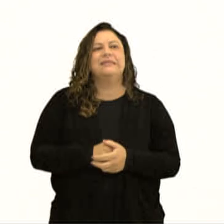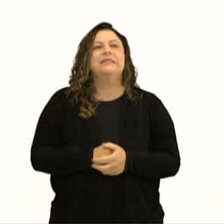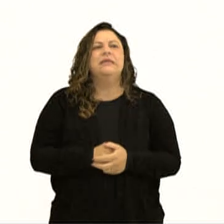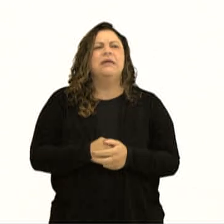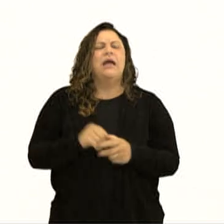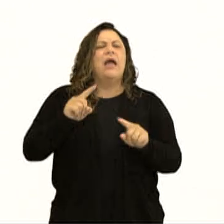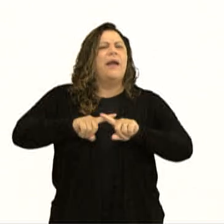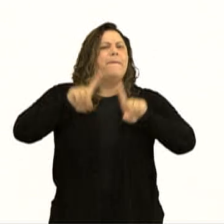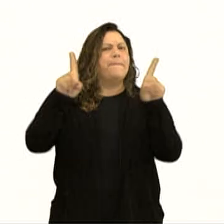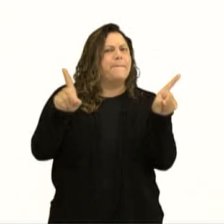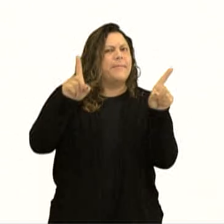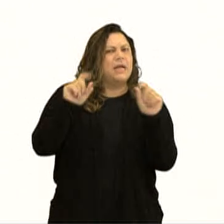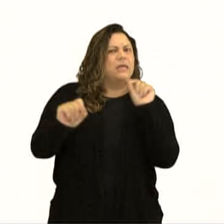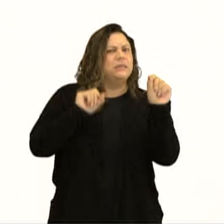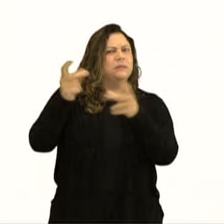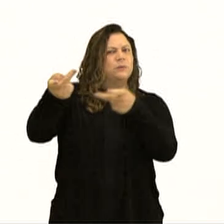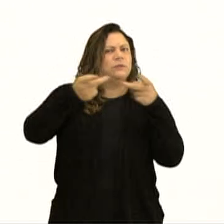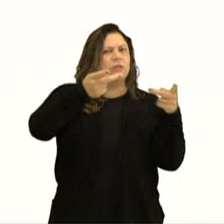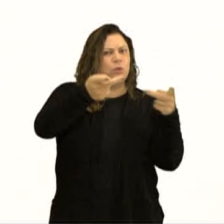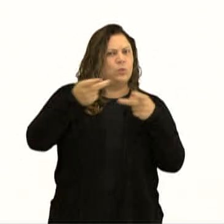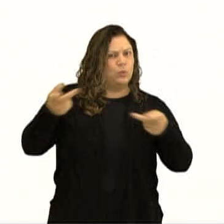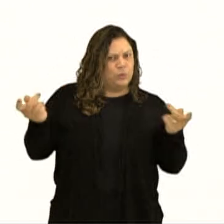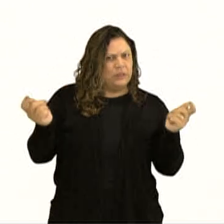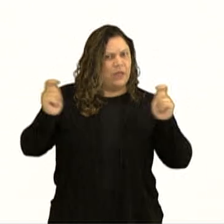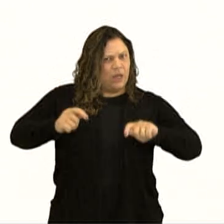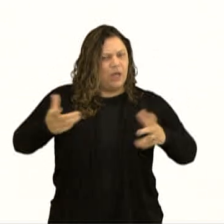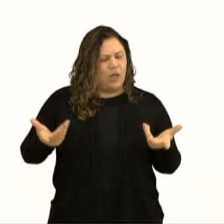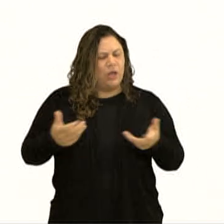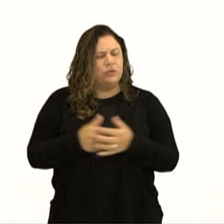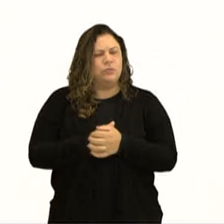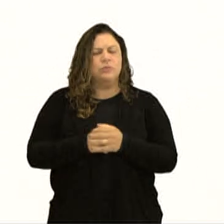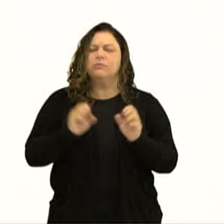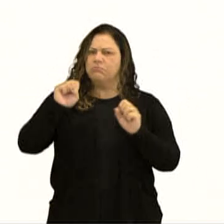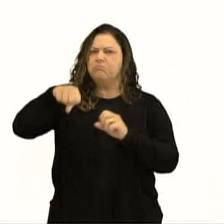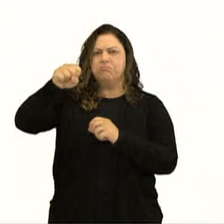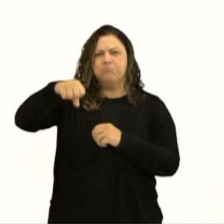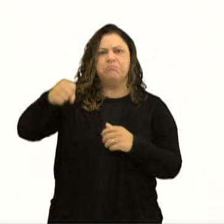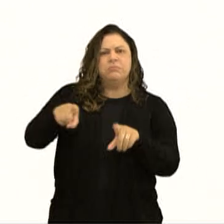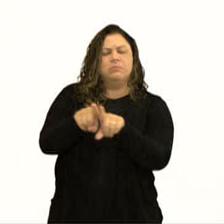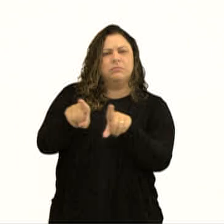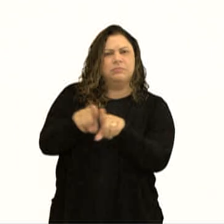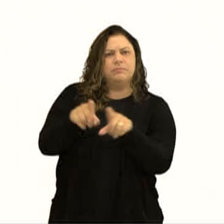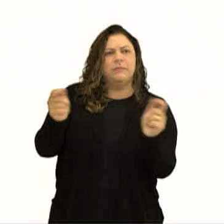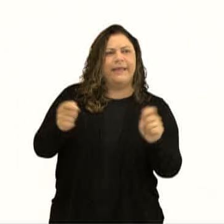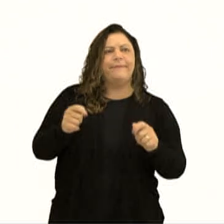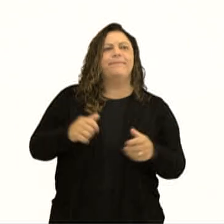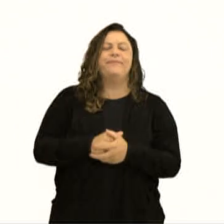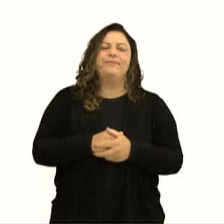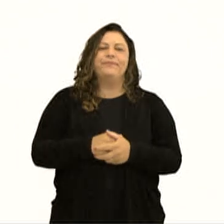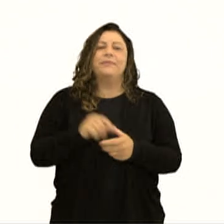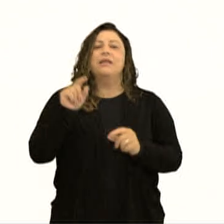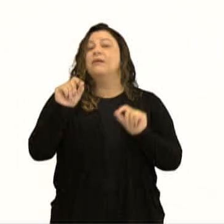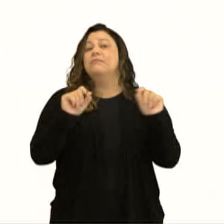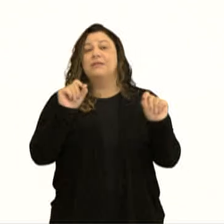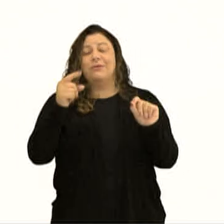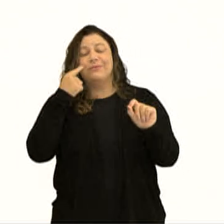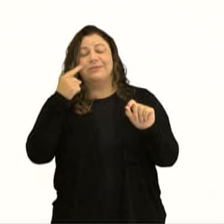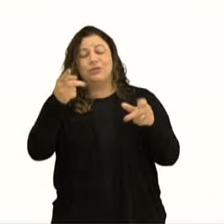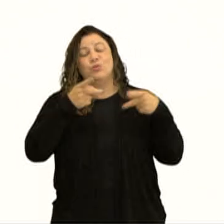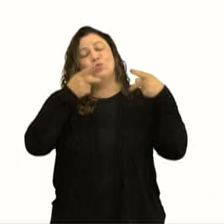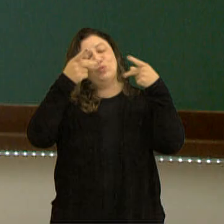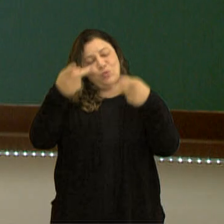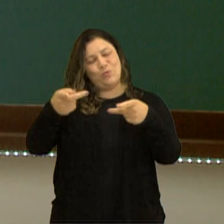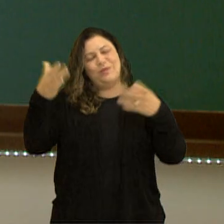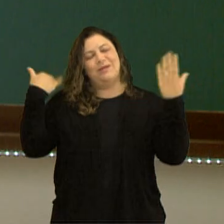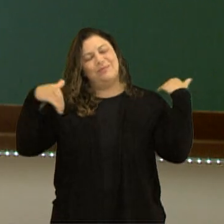Mas, teacher, guests são convidados? Posso traduzir como convidados também. Nesse caso aqui, não deixam de ser os convidados